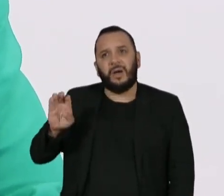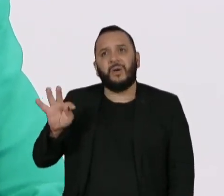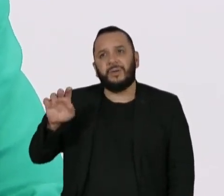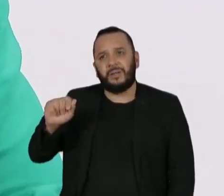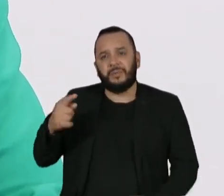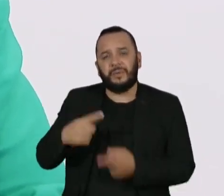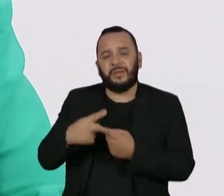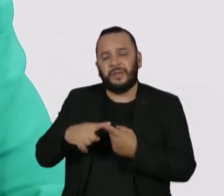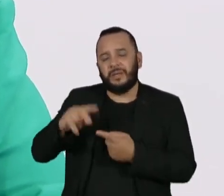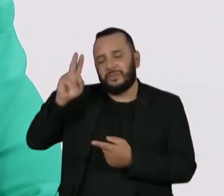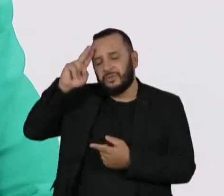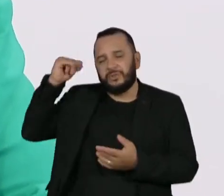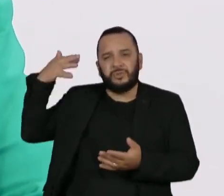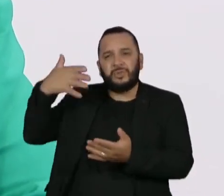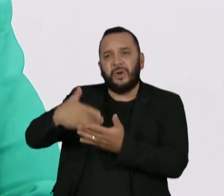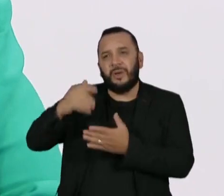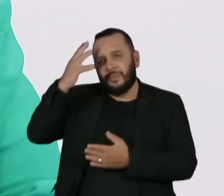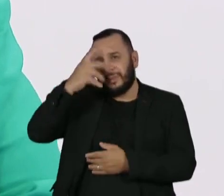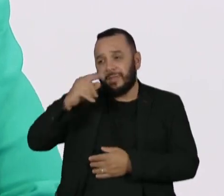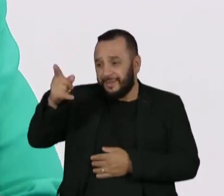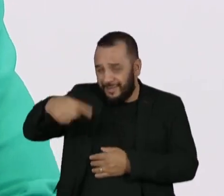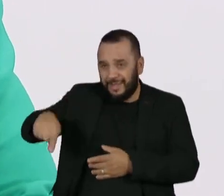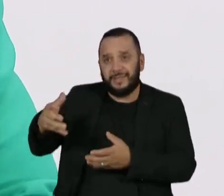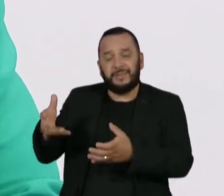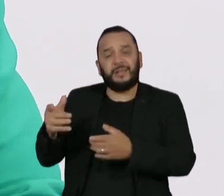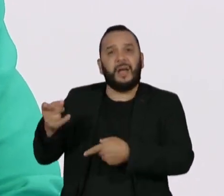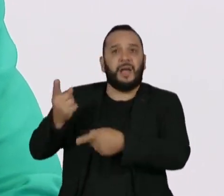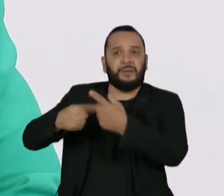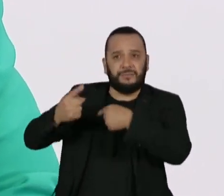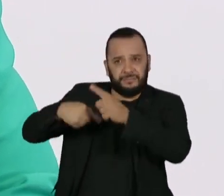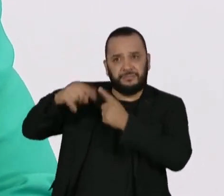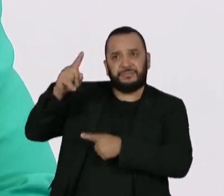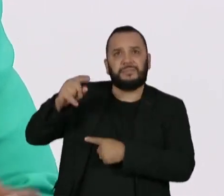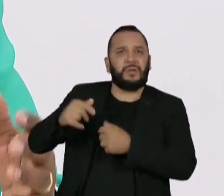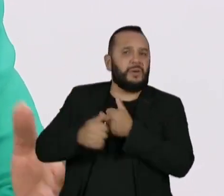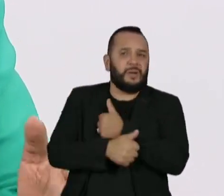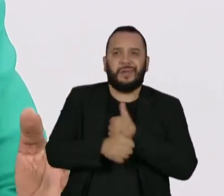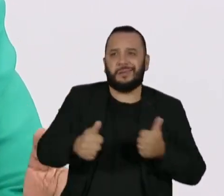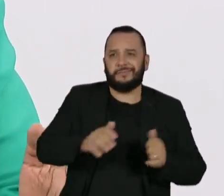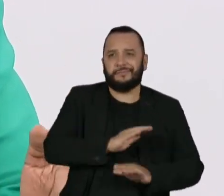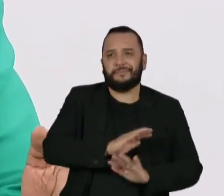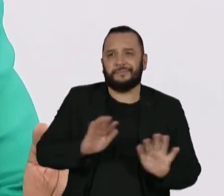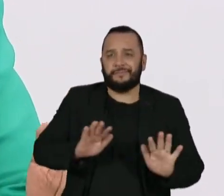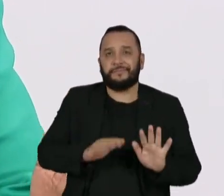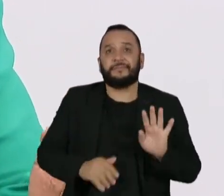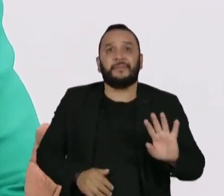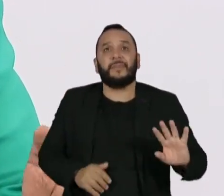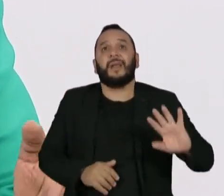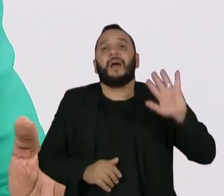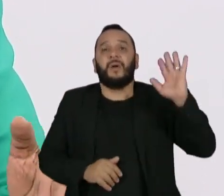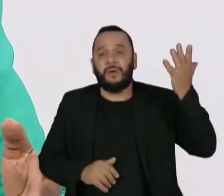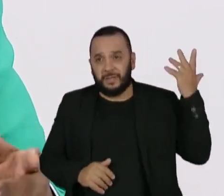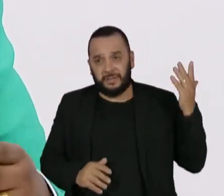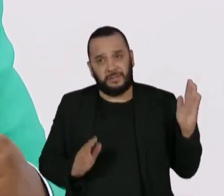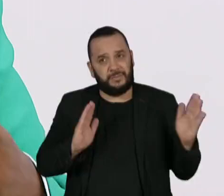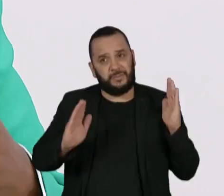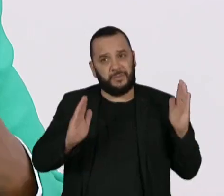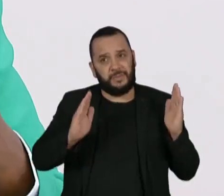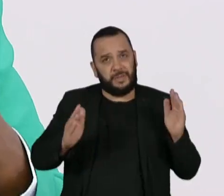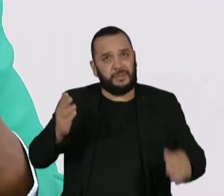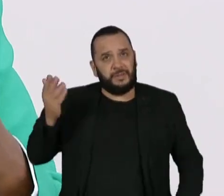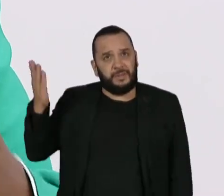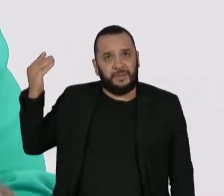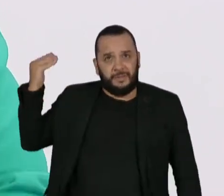história que a rapaziada ainda está procurando construir. Beleza. O que aconteceu naquele momento é